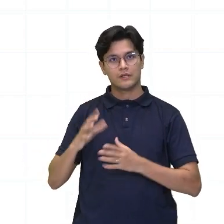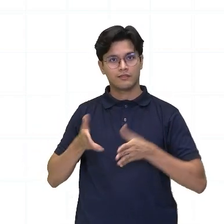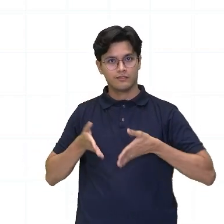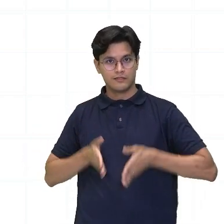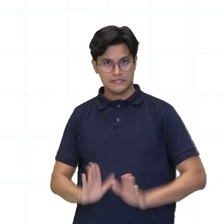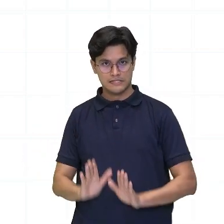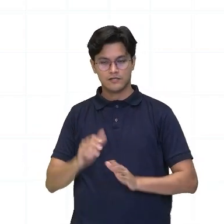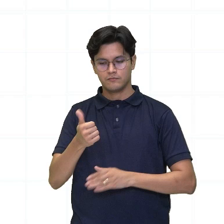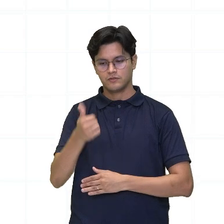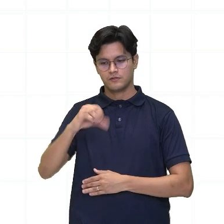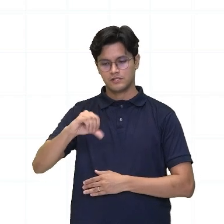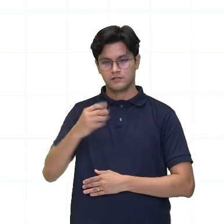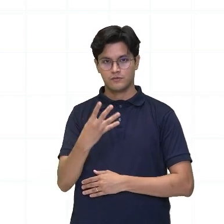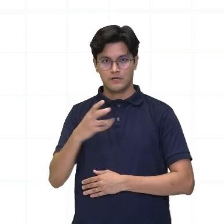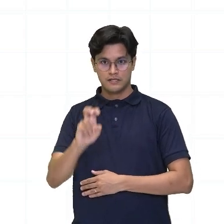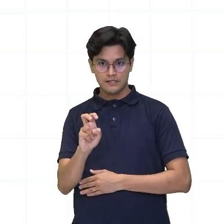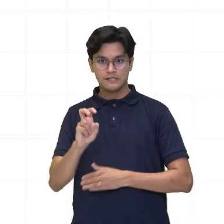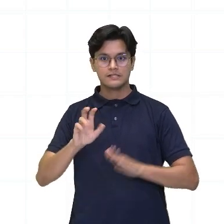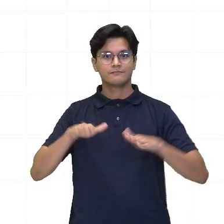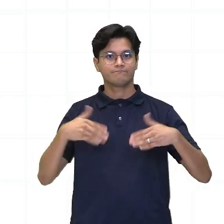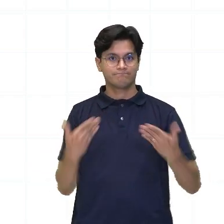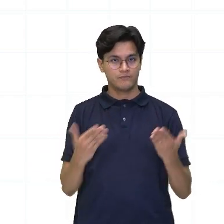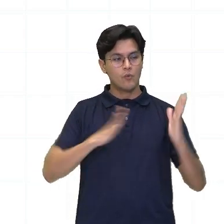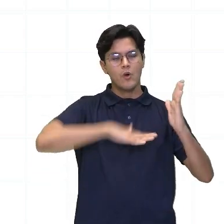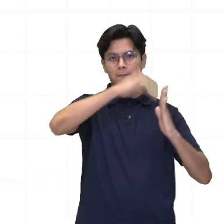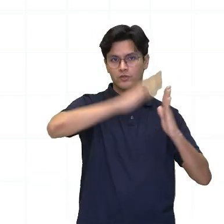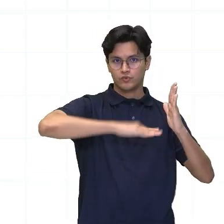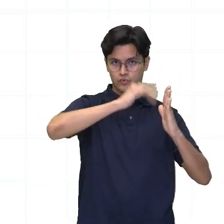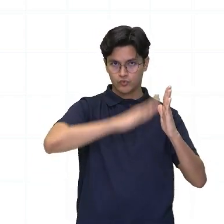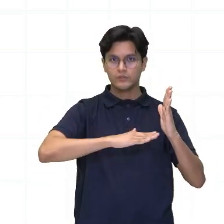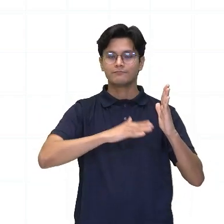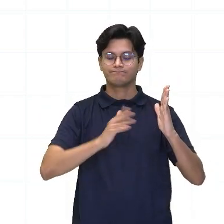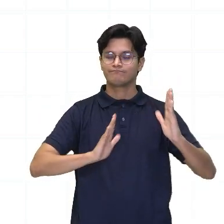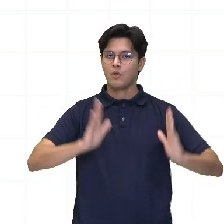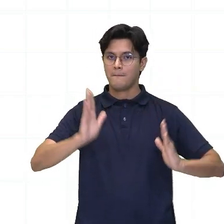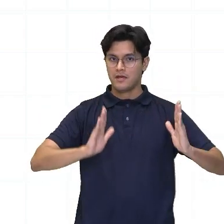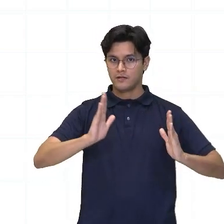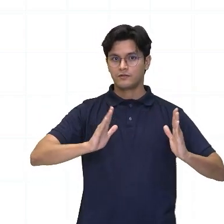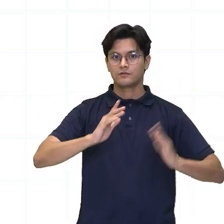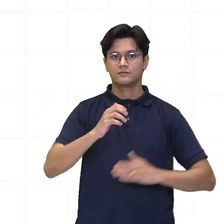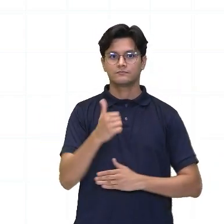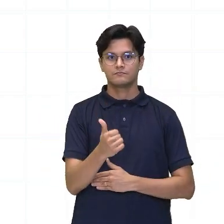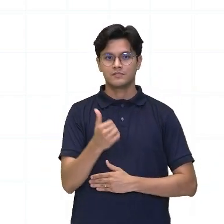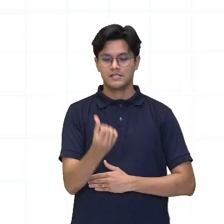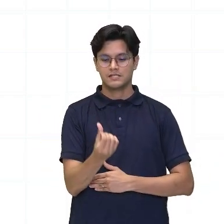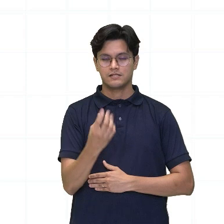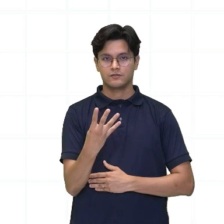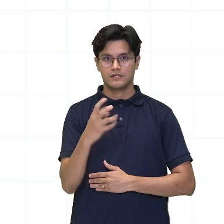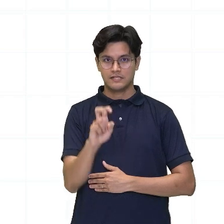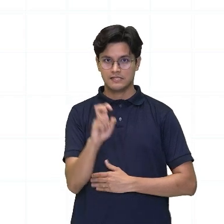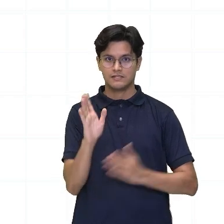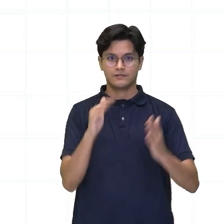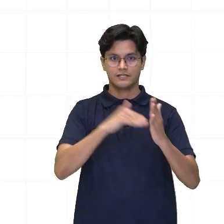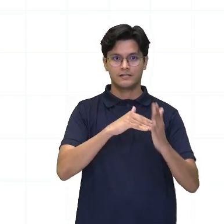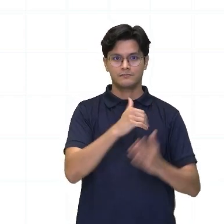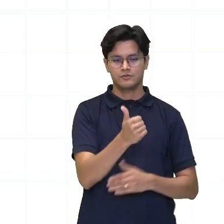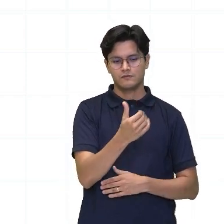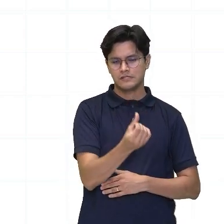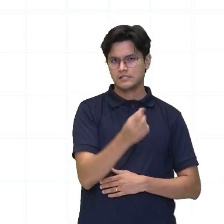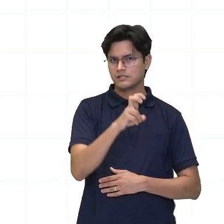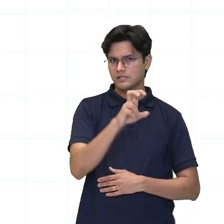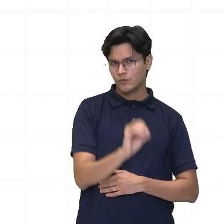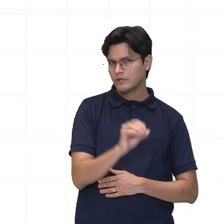1645. Então, essa pintura ela foi pintada durante esse período, ou seja, em 1645 a 1650, certo? Ela é